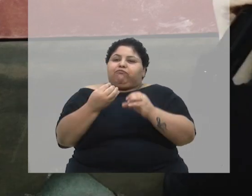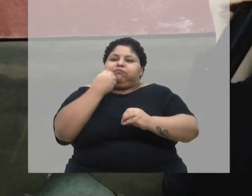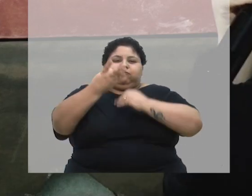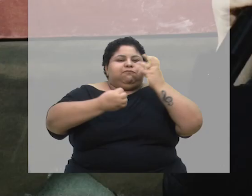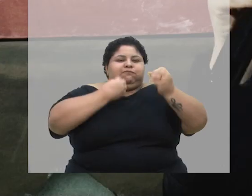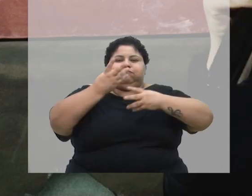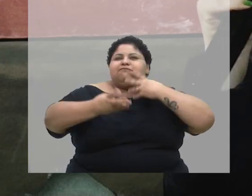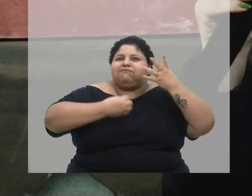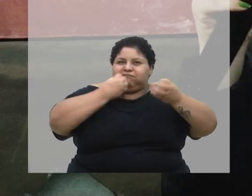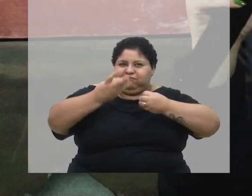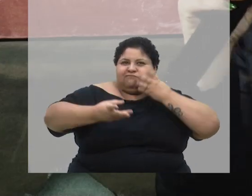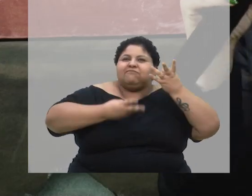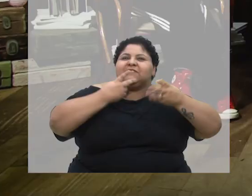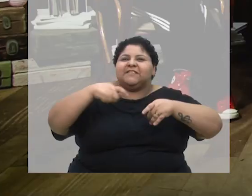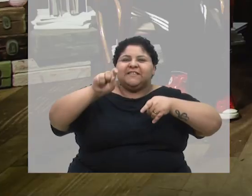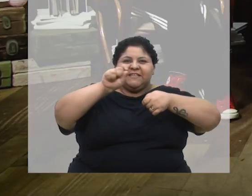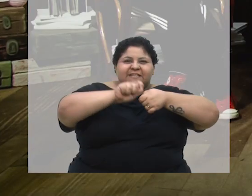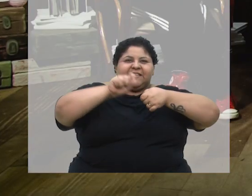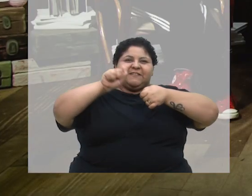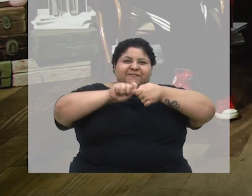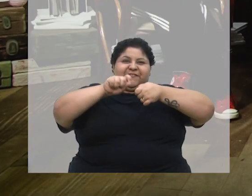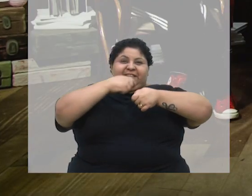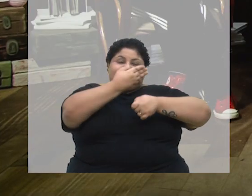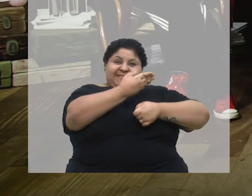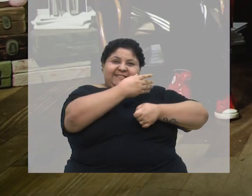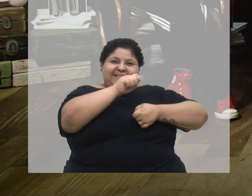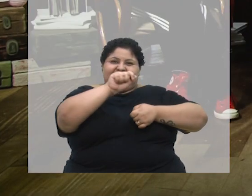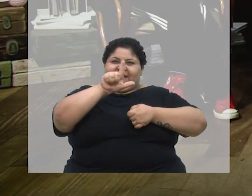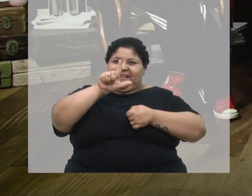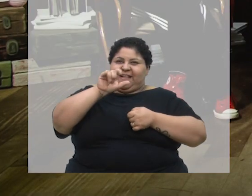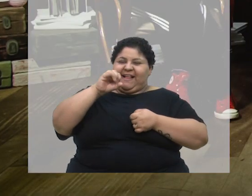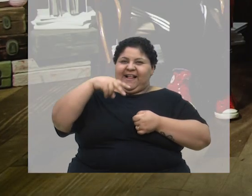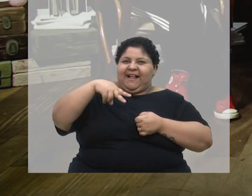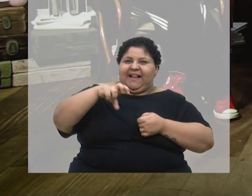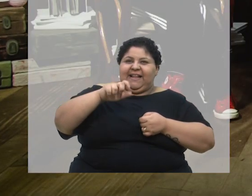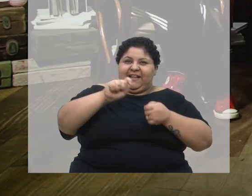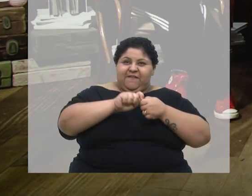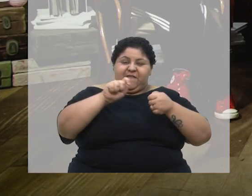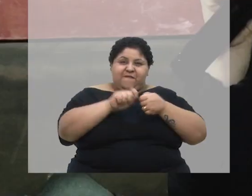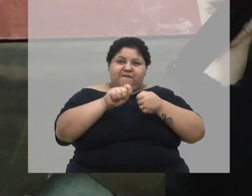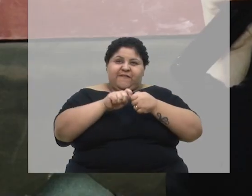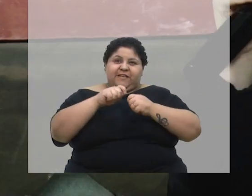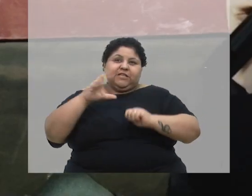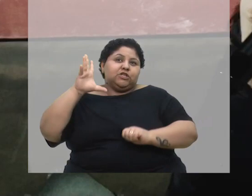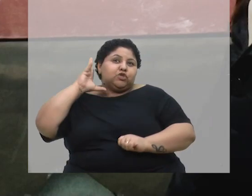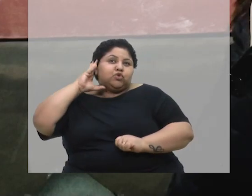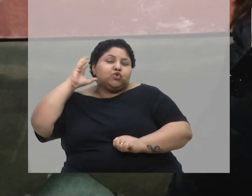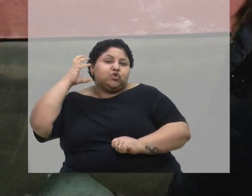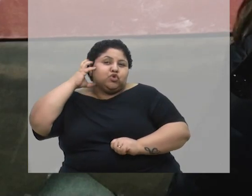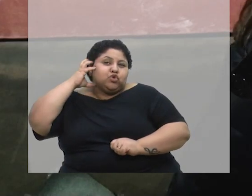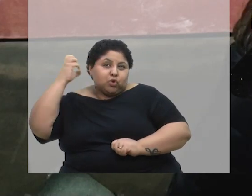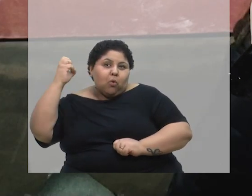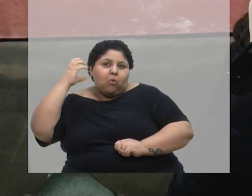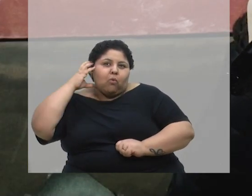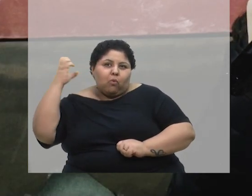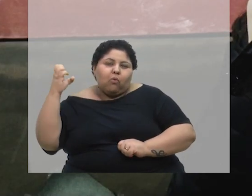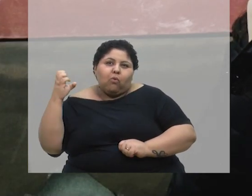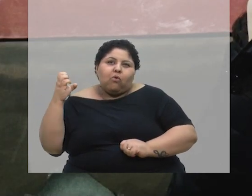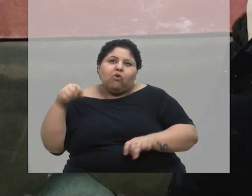contação. A gente tem aqui a Aline, que fez a sonoplastia da maratona esse ano. Foi incrível. A gente teve as contadoras,